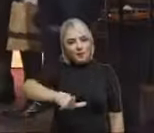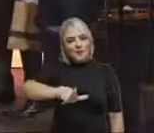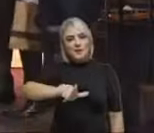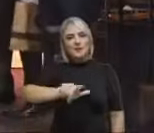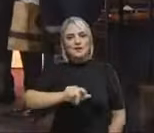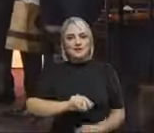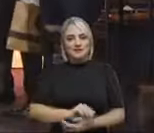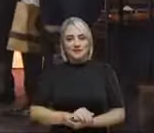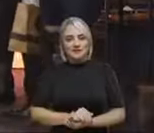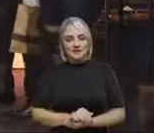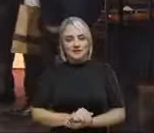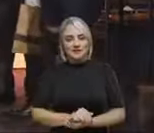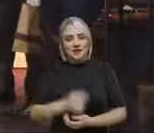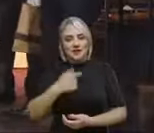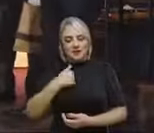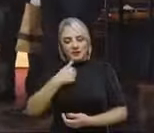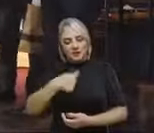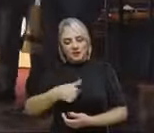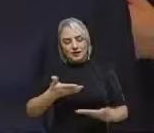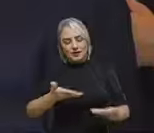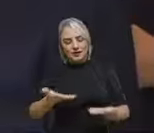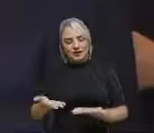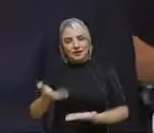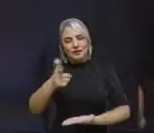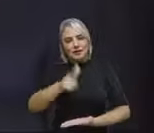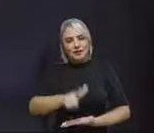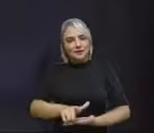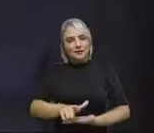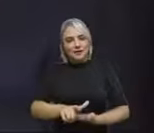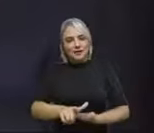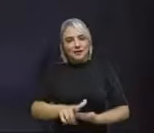Eu estou aqui rigorosamente surpreendido ao ser